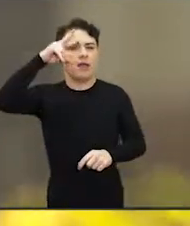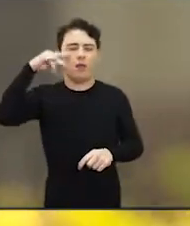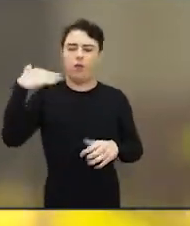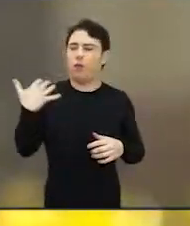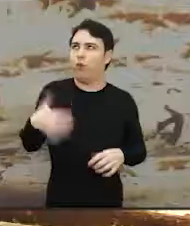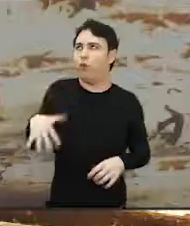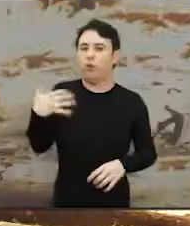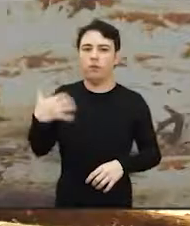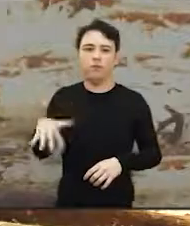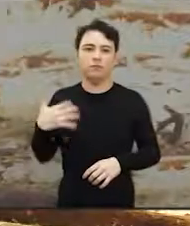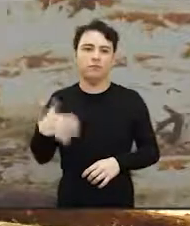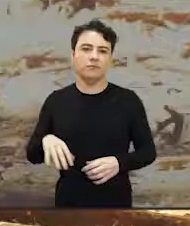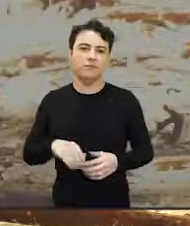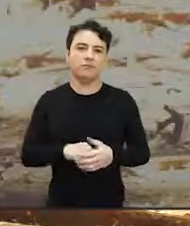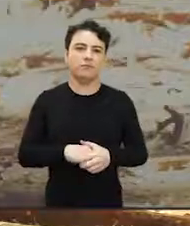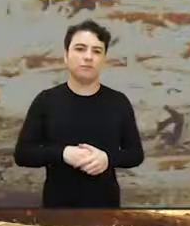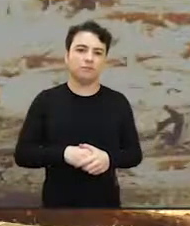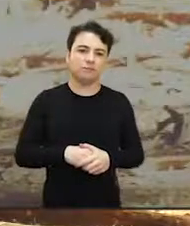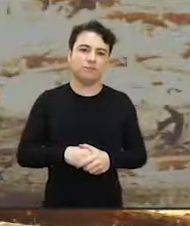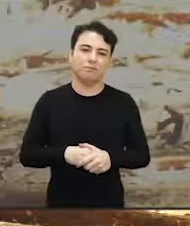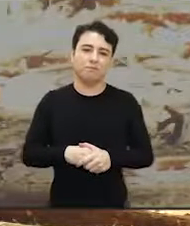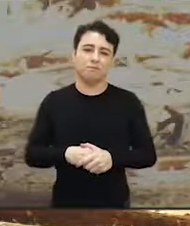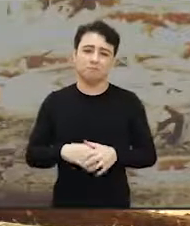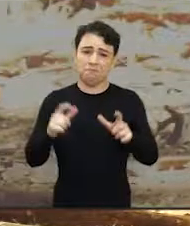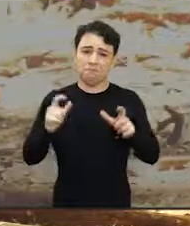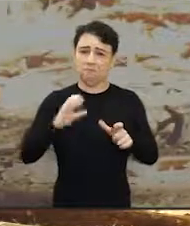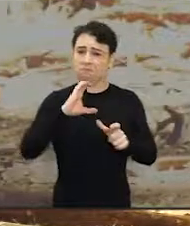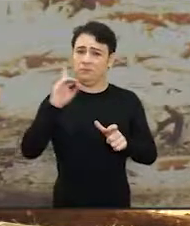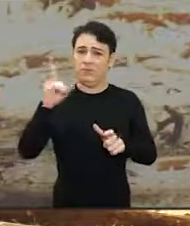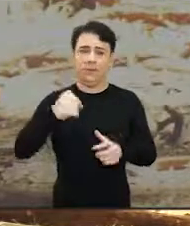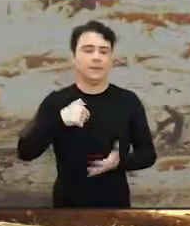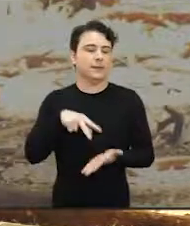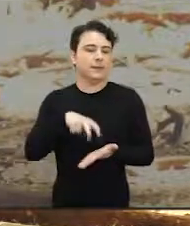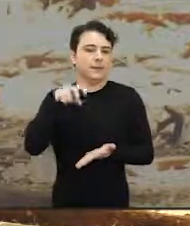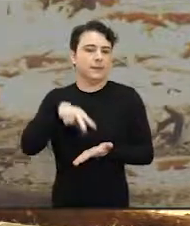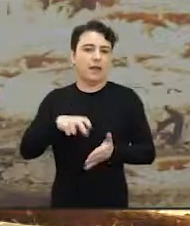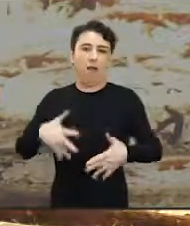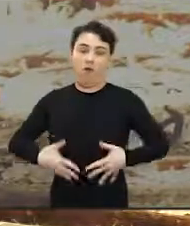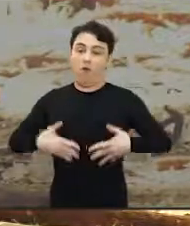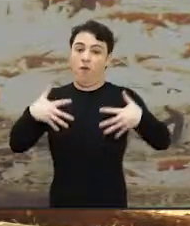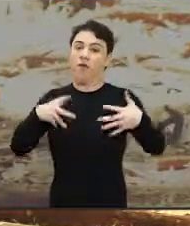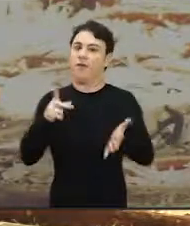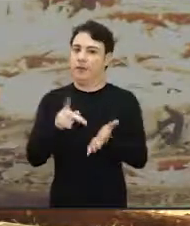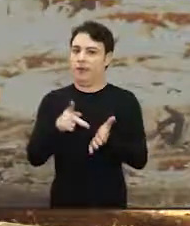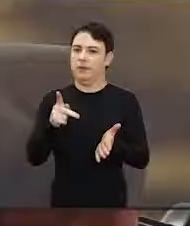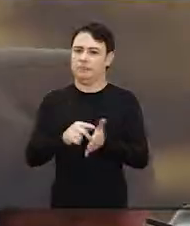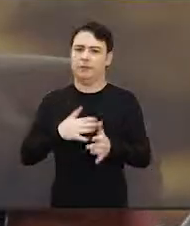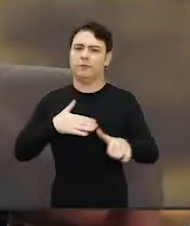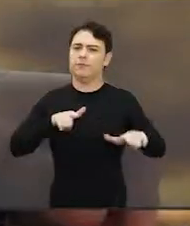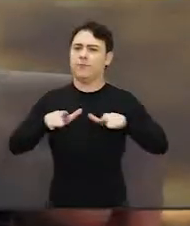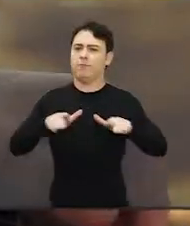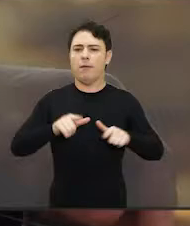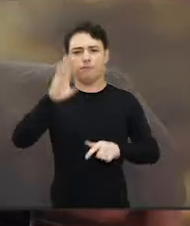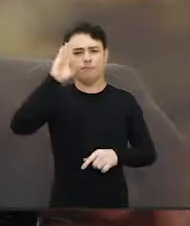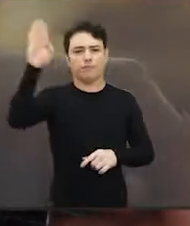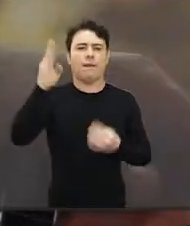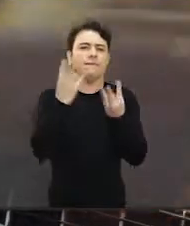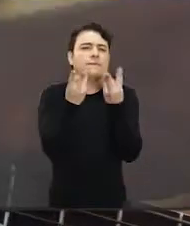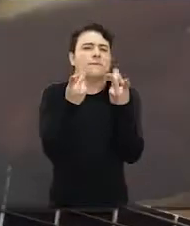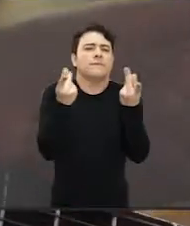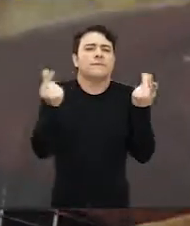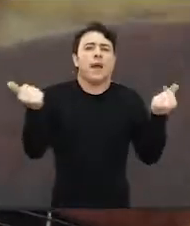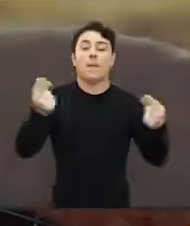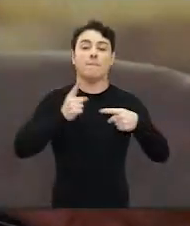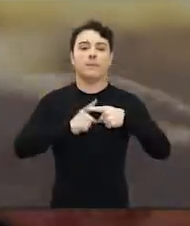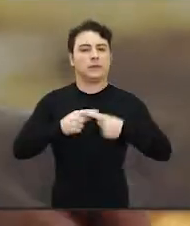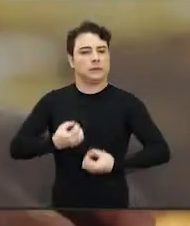eu mais tenho orgulho, que eu mais me identifico e que eu gosto e que eu consegui pôr um pouco da minha cara ali. O trabalho como professor assim,